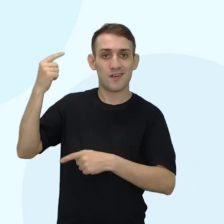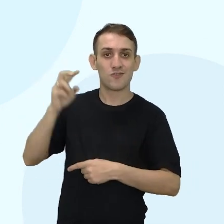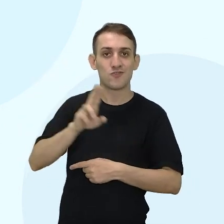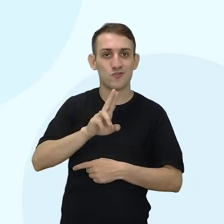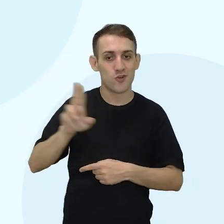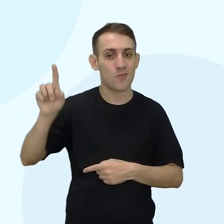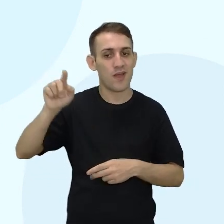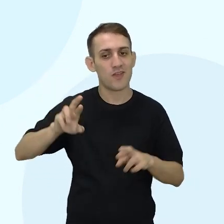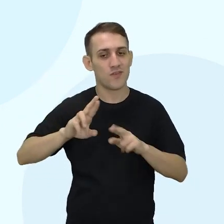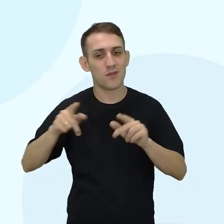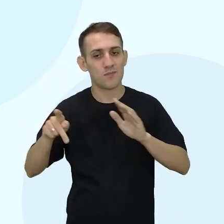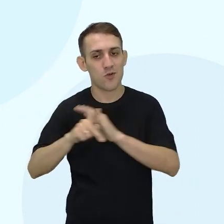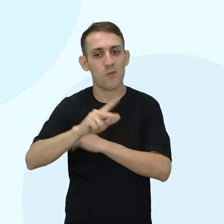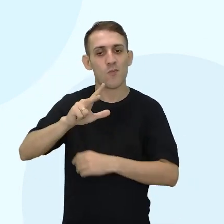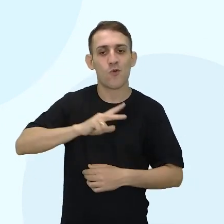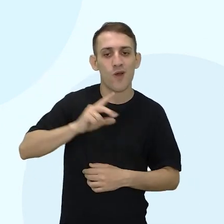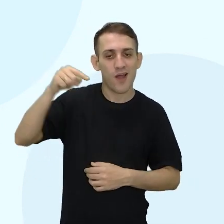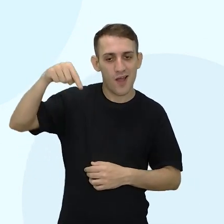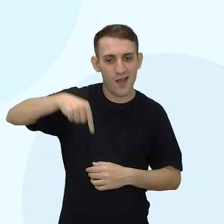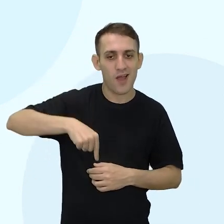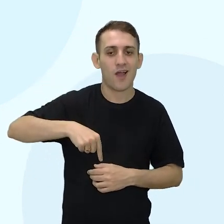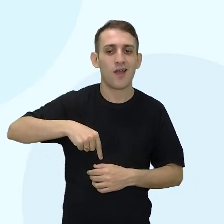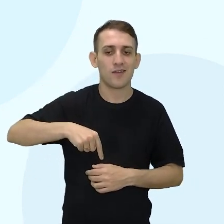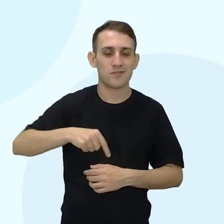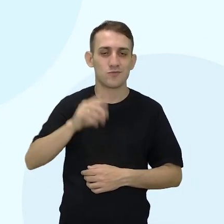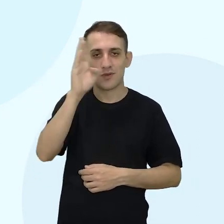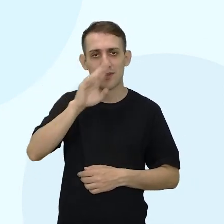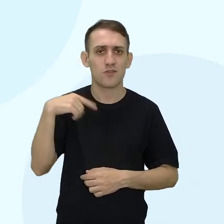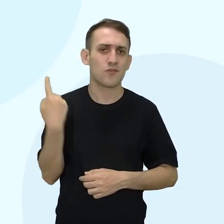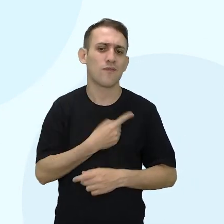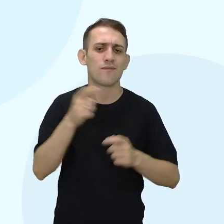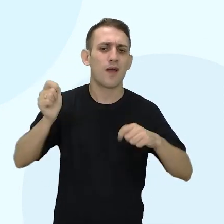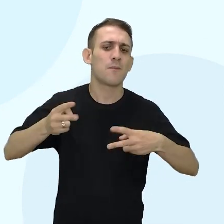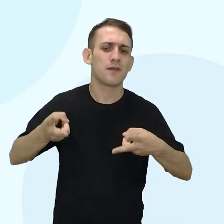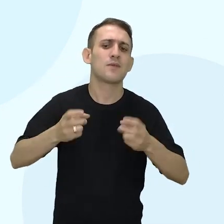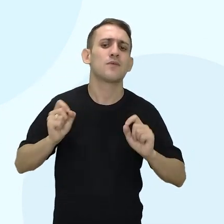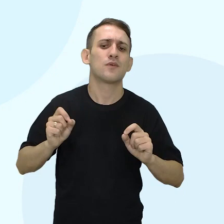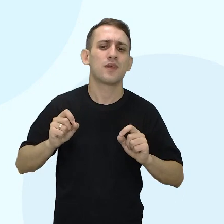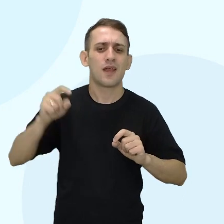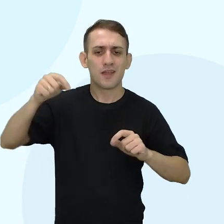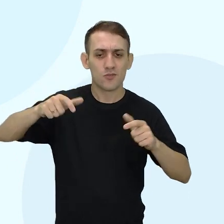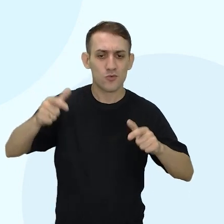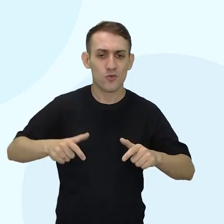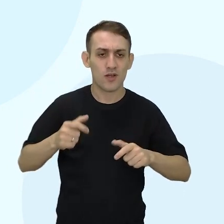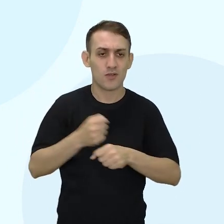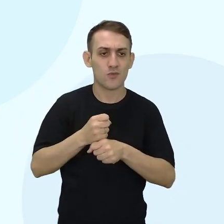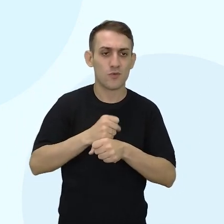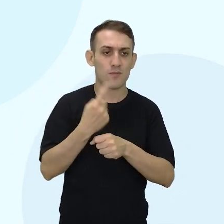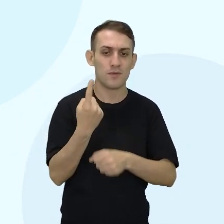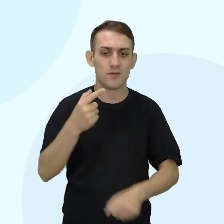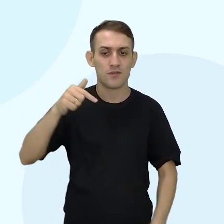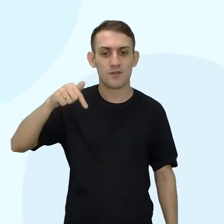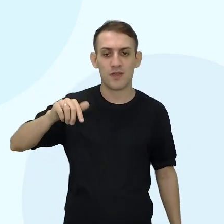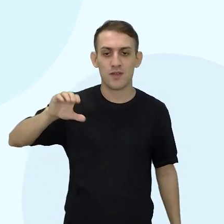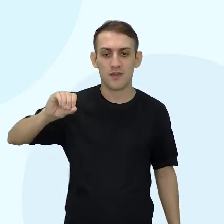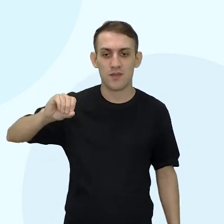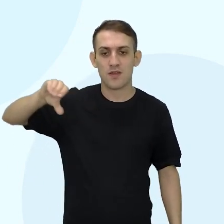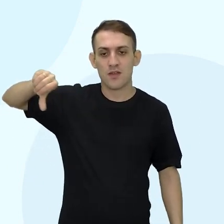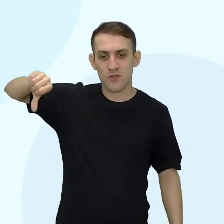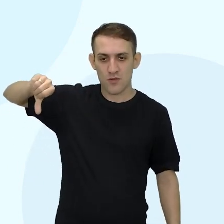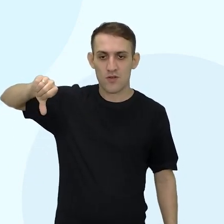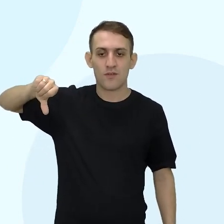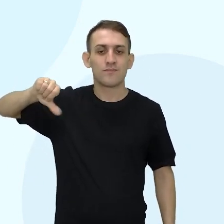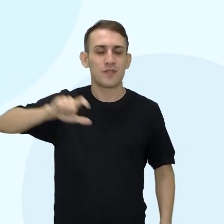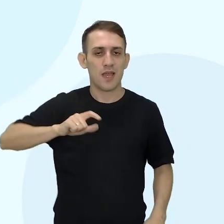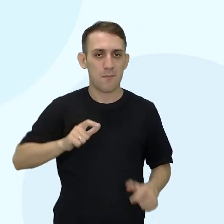províncias portuguesas aqui no Brasil. Então a gente consegue perceber aí que o território do Brasil em 1709 já está